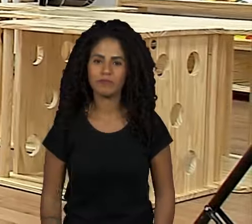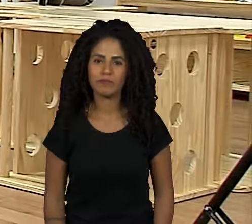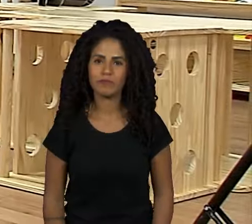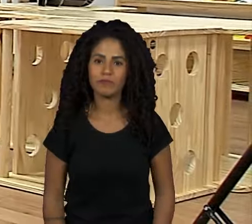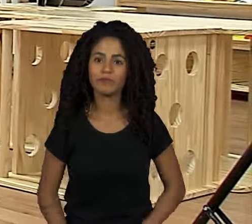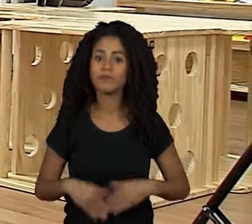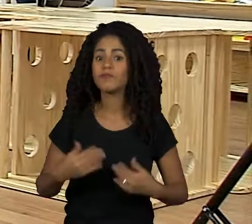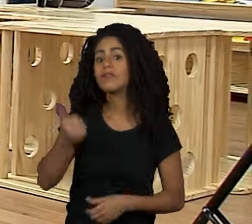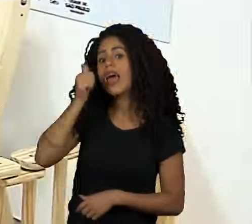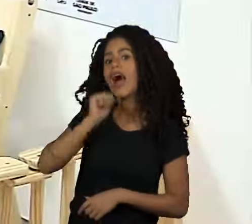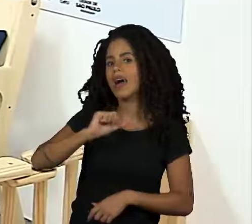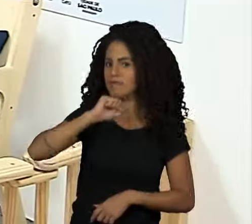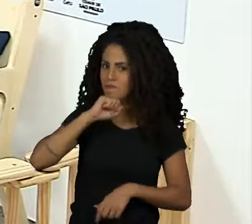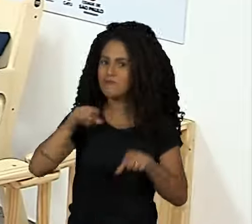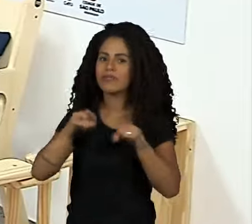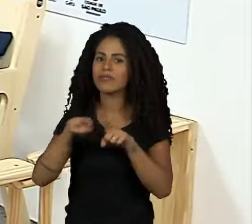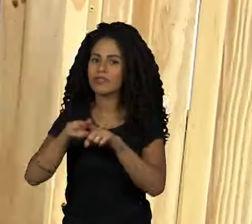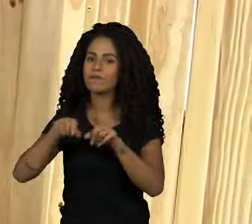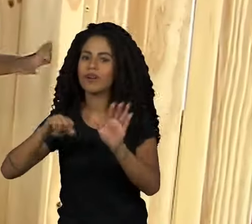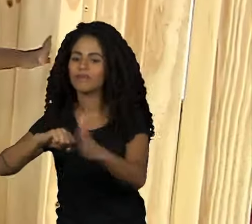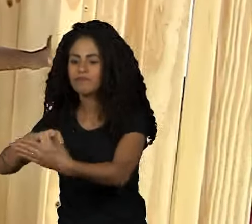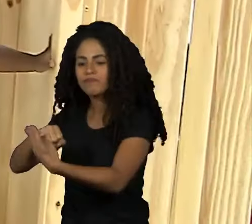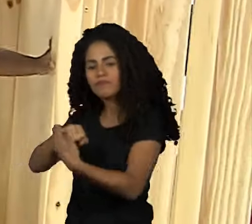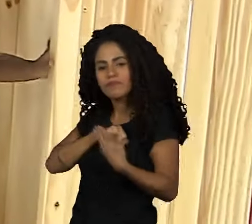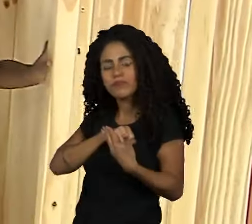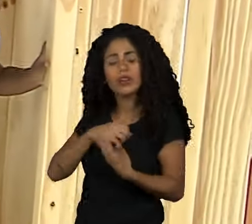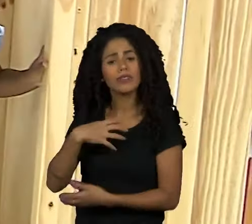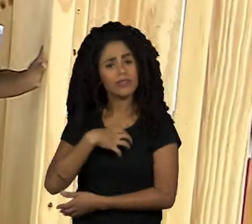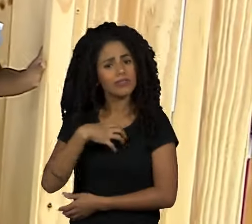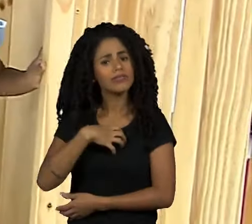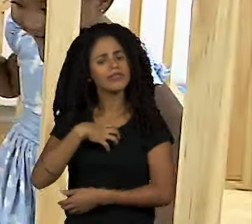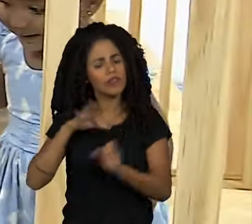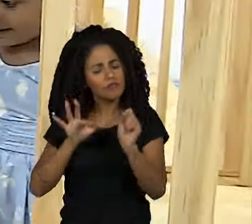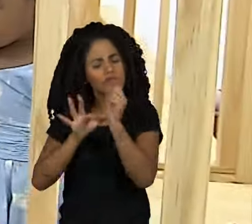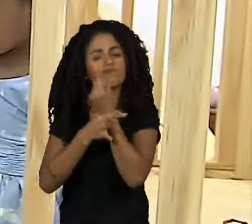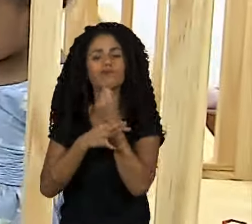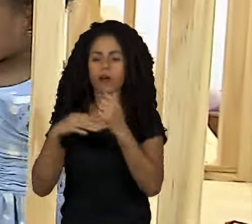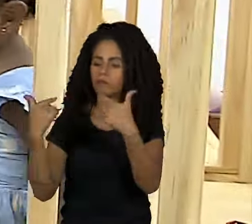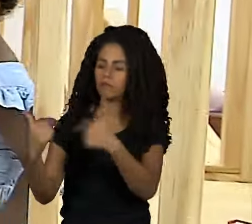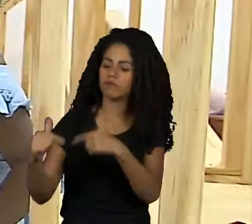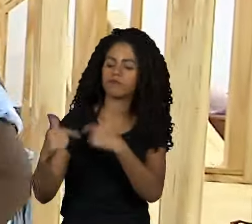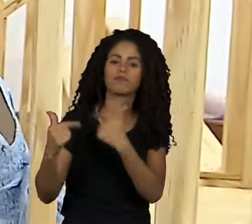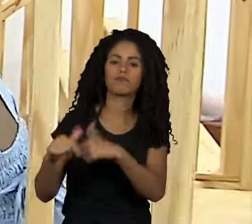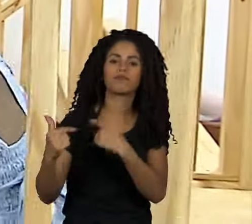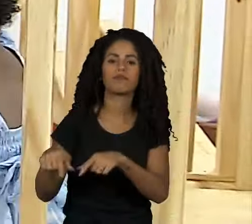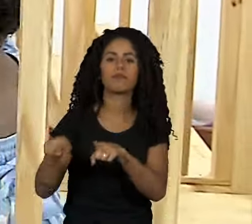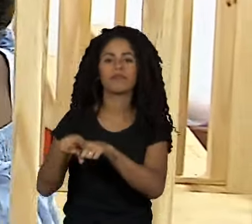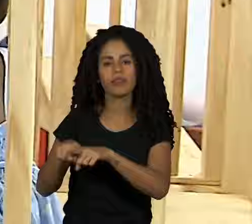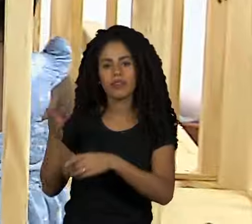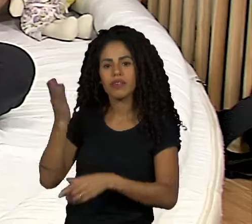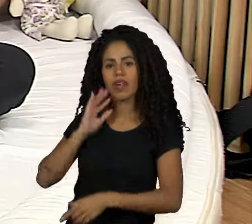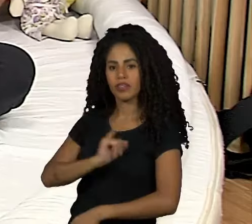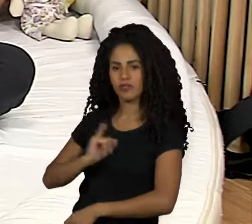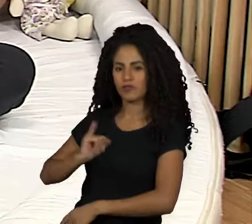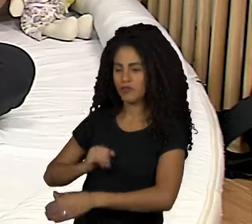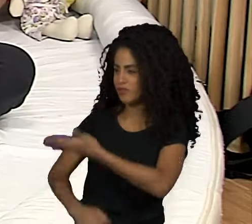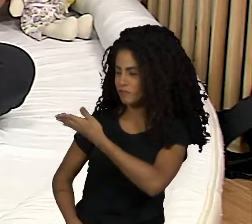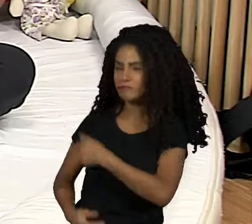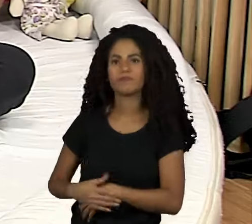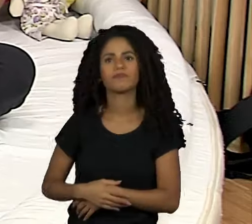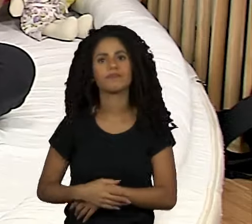As mães também se sentem acolhidas e seguras com o trabalho desenvolvido pelas monitoras do espaço. Só de você